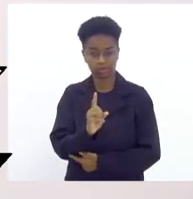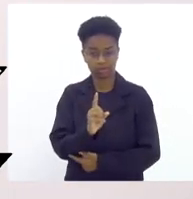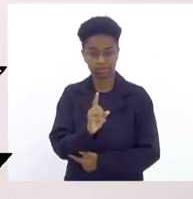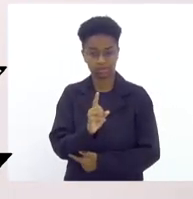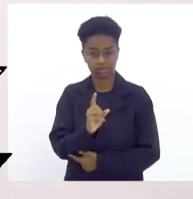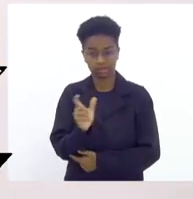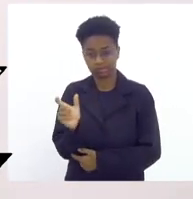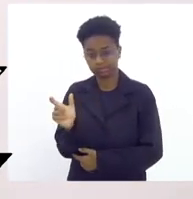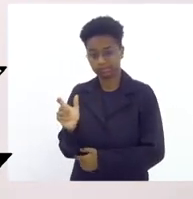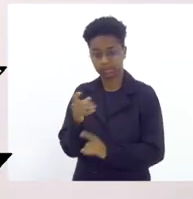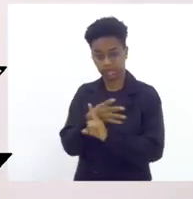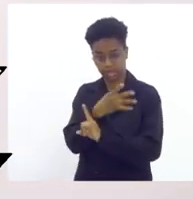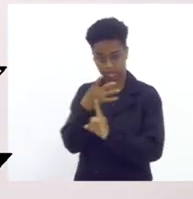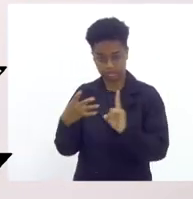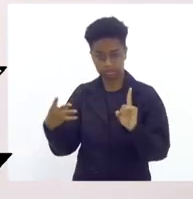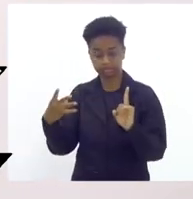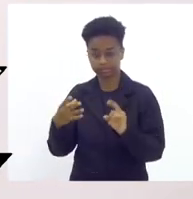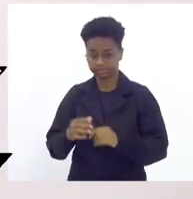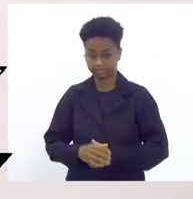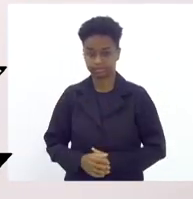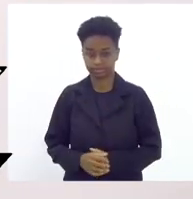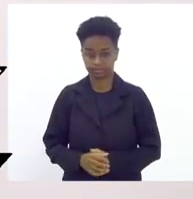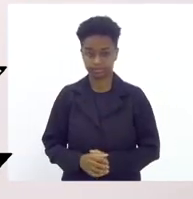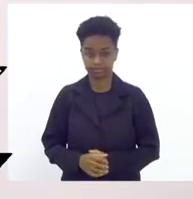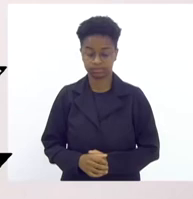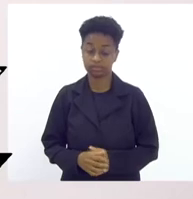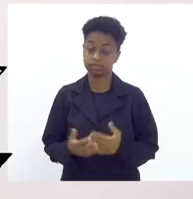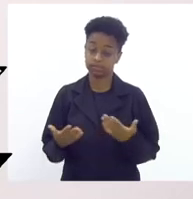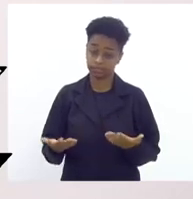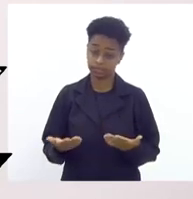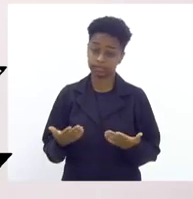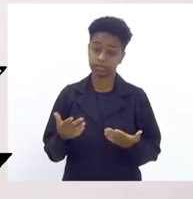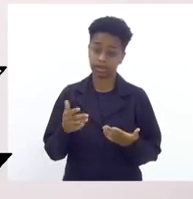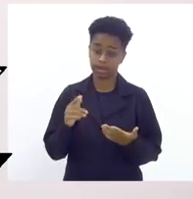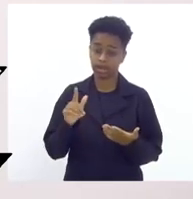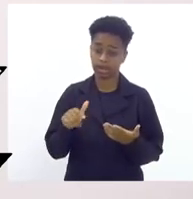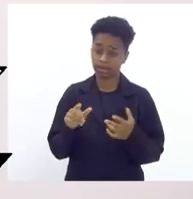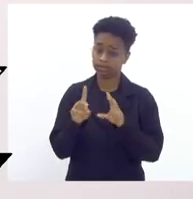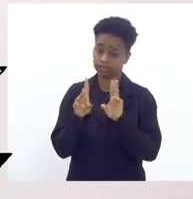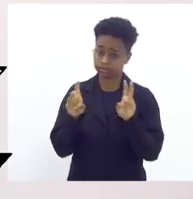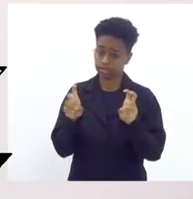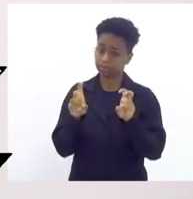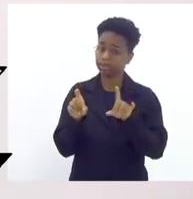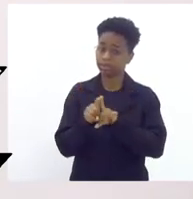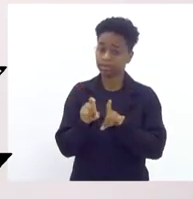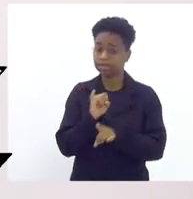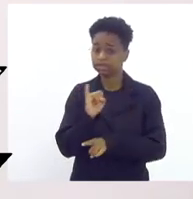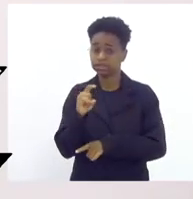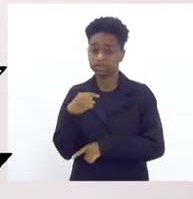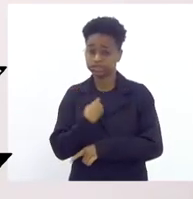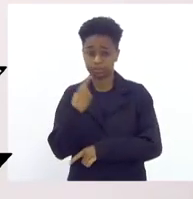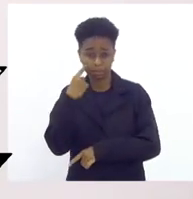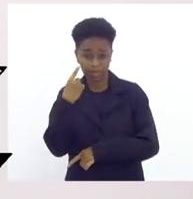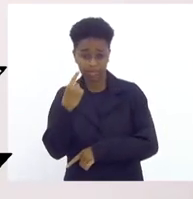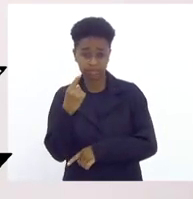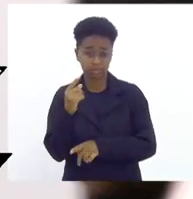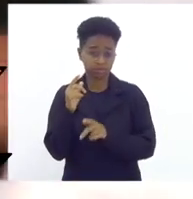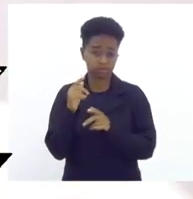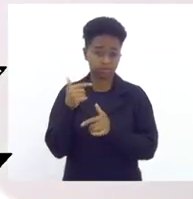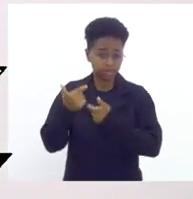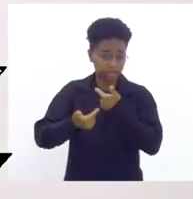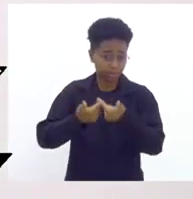sigla lgbtqia+ né Essa é uma questão inclusive quando a gente está pensando a empregabilidade de pessoas